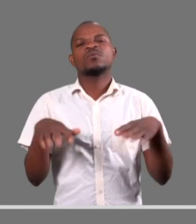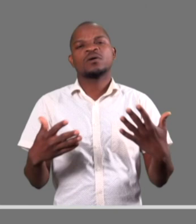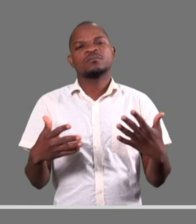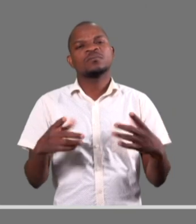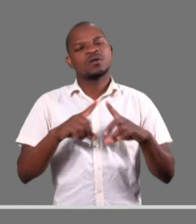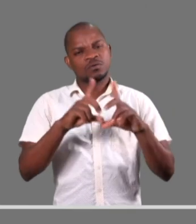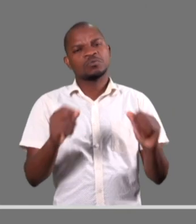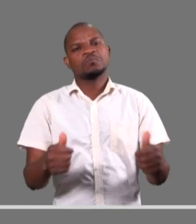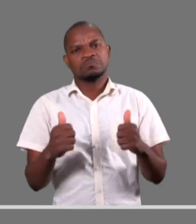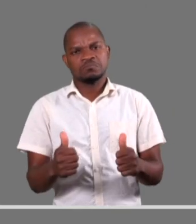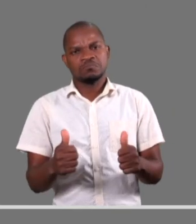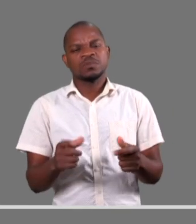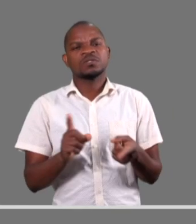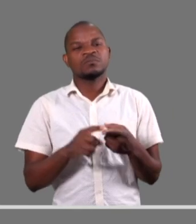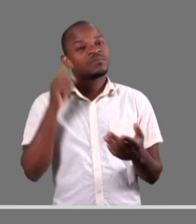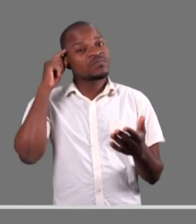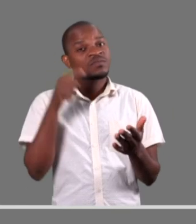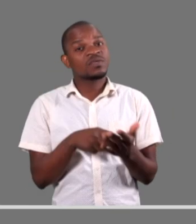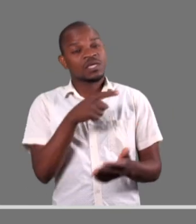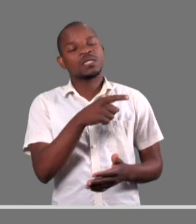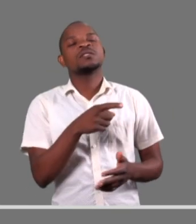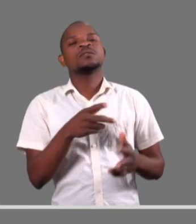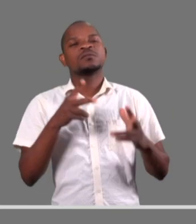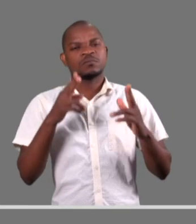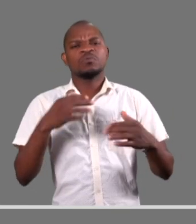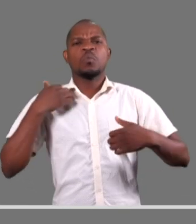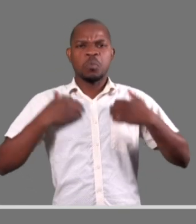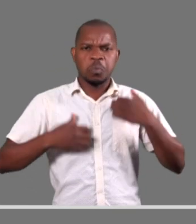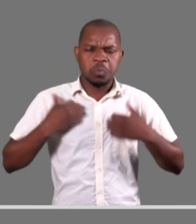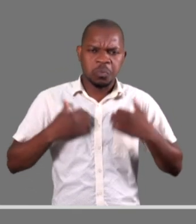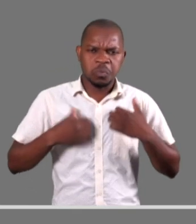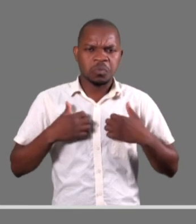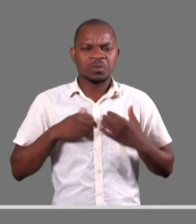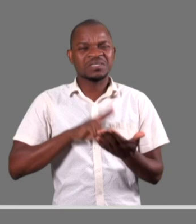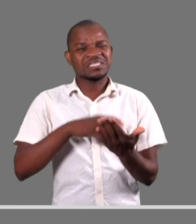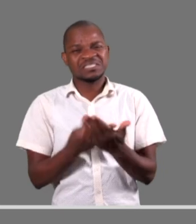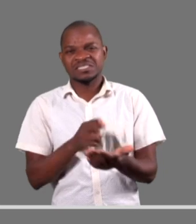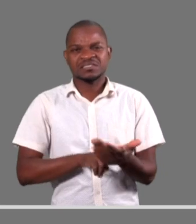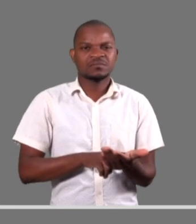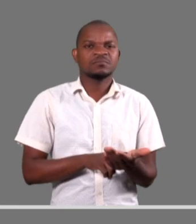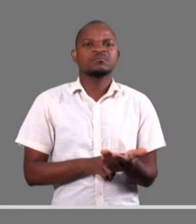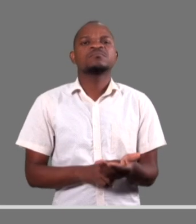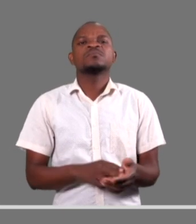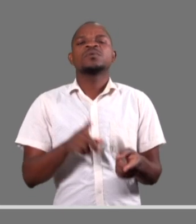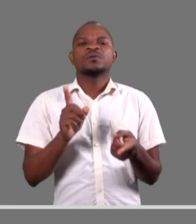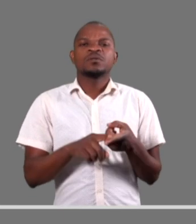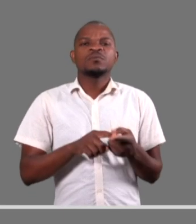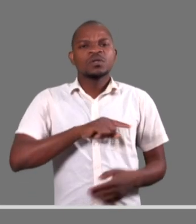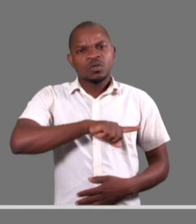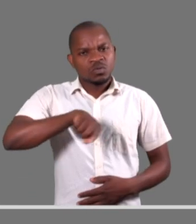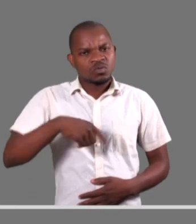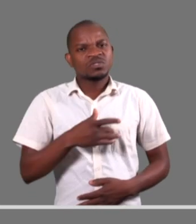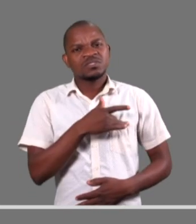Então, esse gesto é maior para dizer que lhe toca, não lhe dá sossego. O mesmo